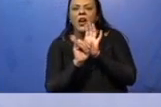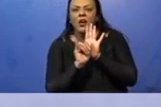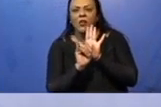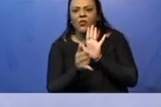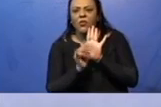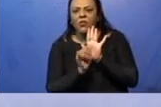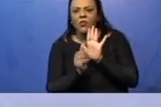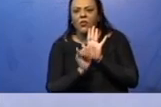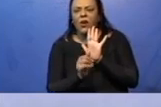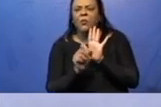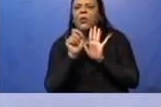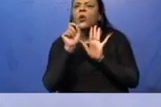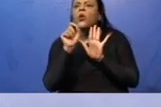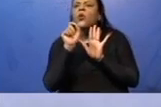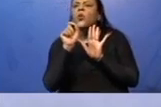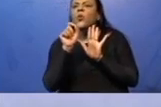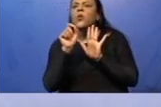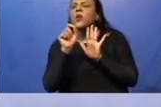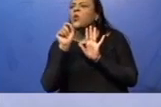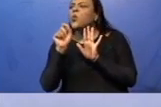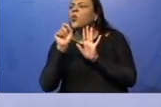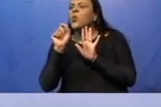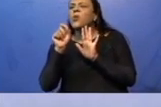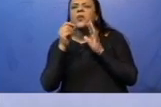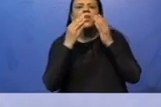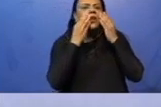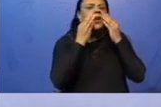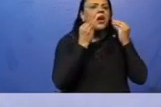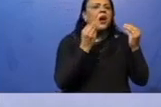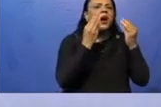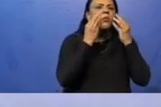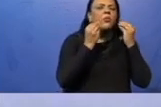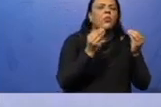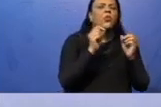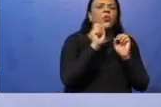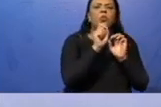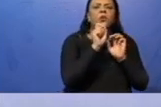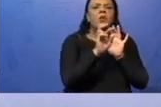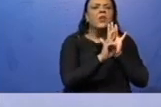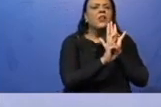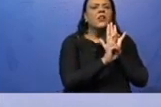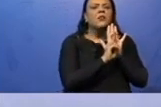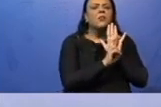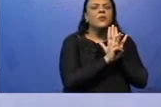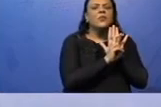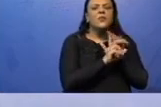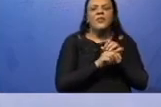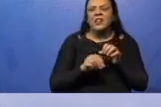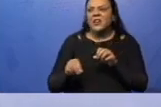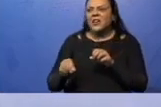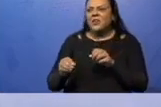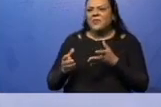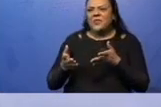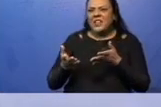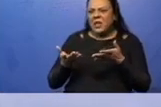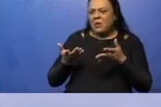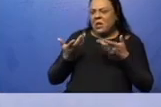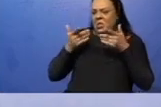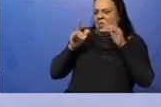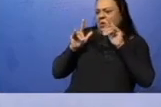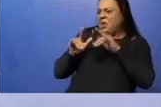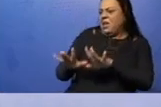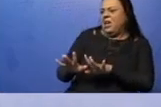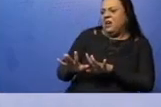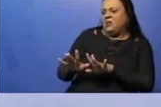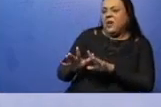Sobre o quê? O que essa raposa representa? Então, essa fábula, ela está falando daquelas pessoas que estão desdenhando, estão desfazendo